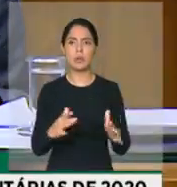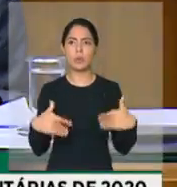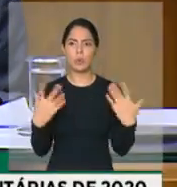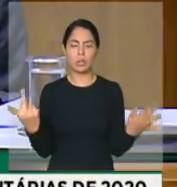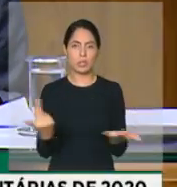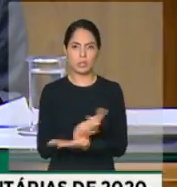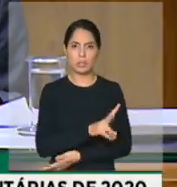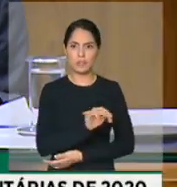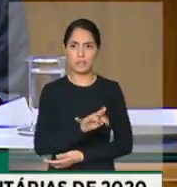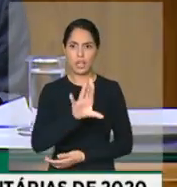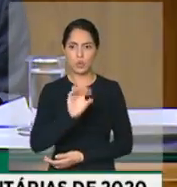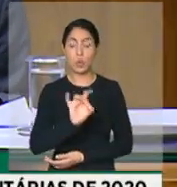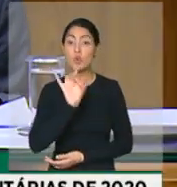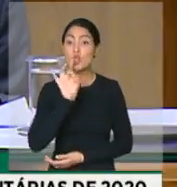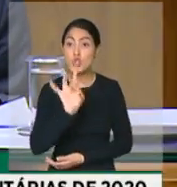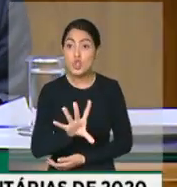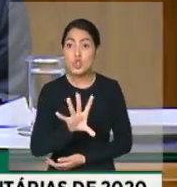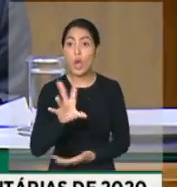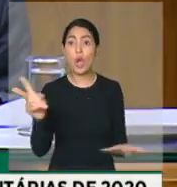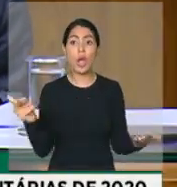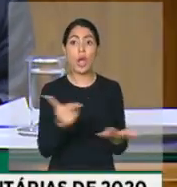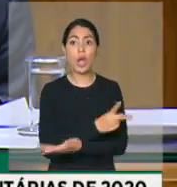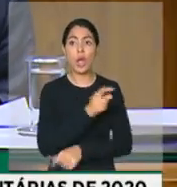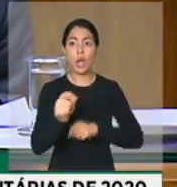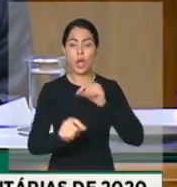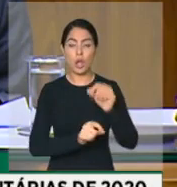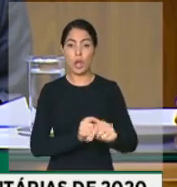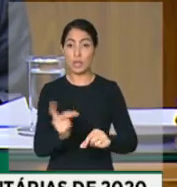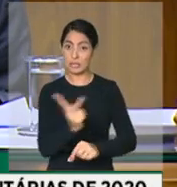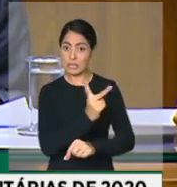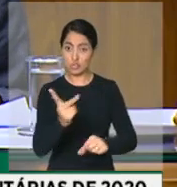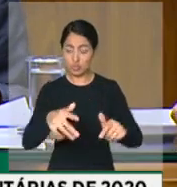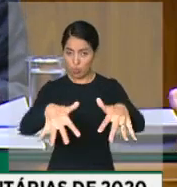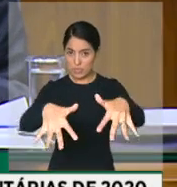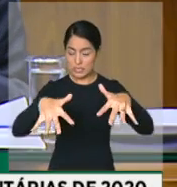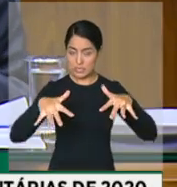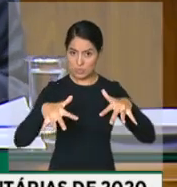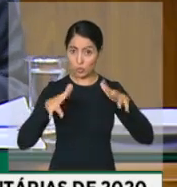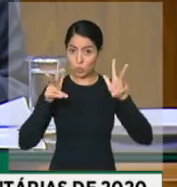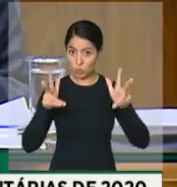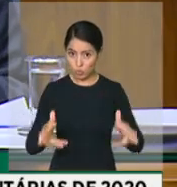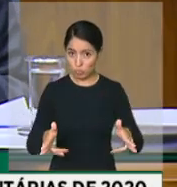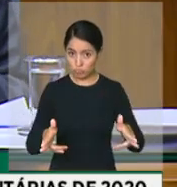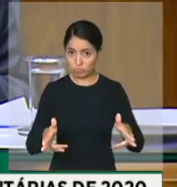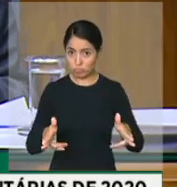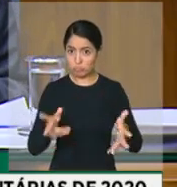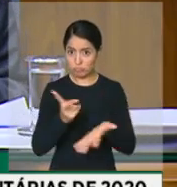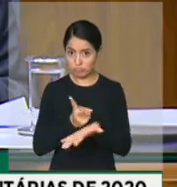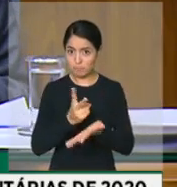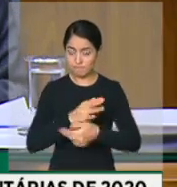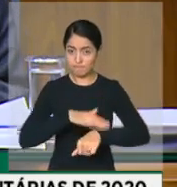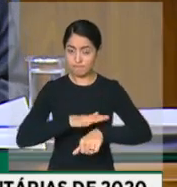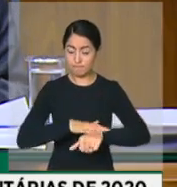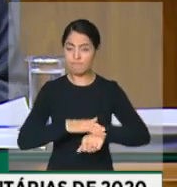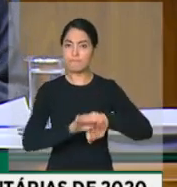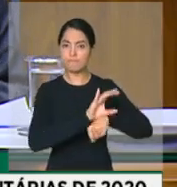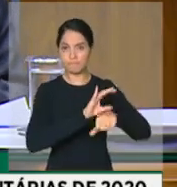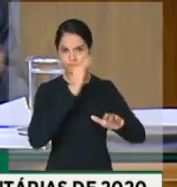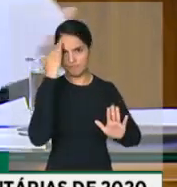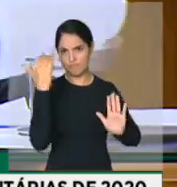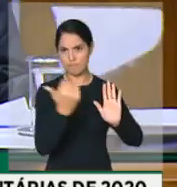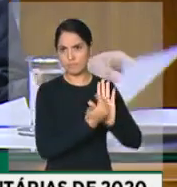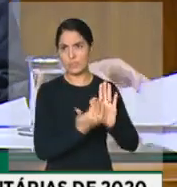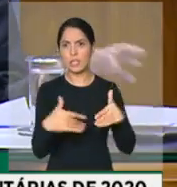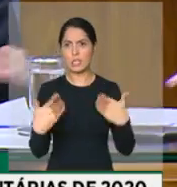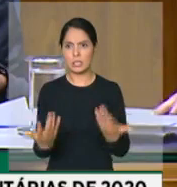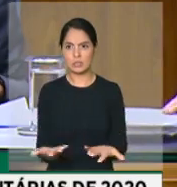só trancam a pauta das sessões conjuntas, nos estritos termos do texto constitucional. Ante o exposto,